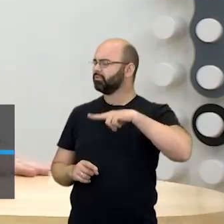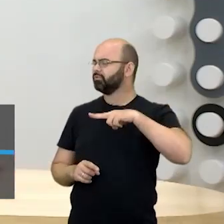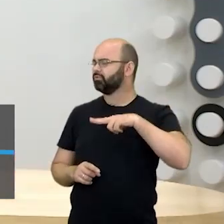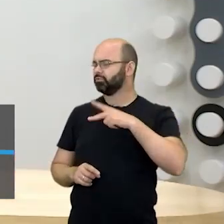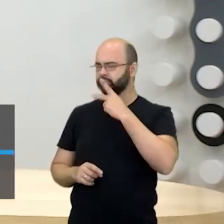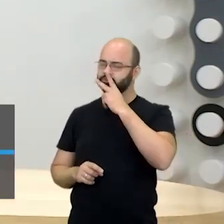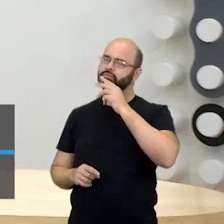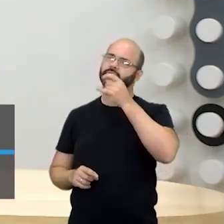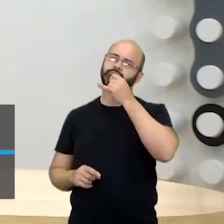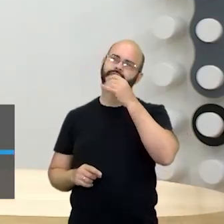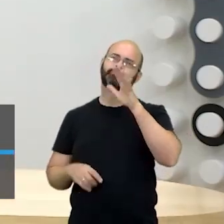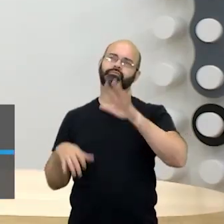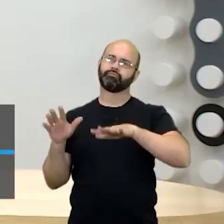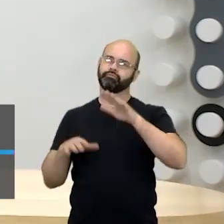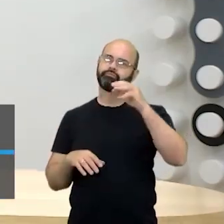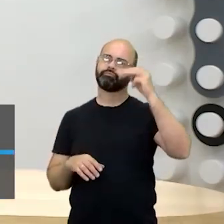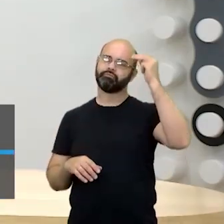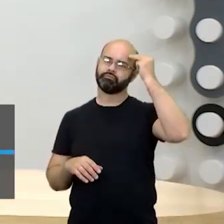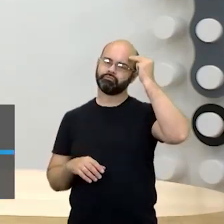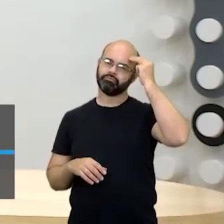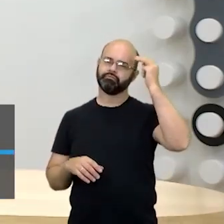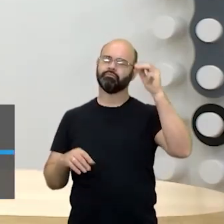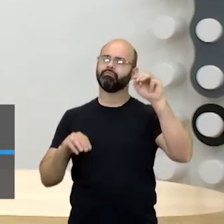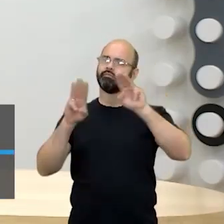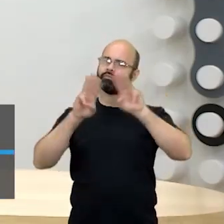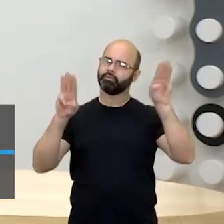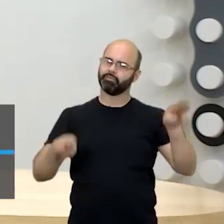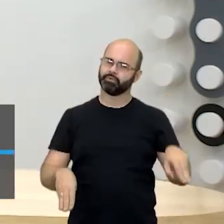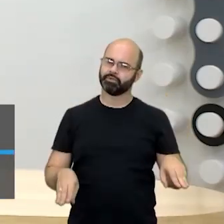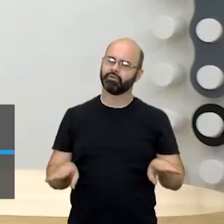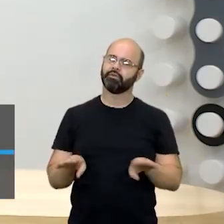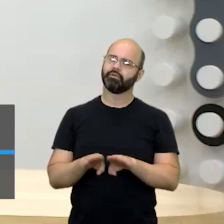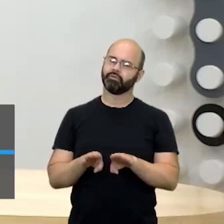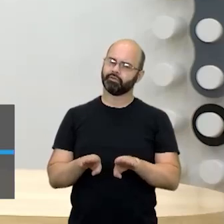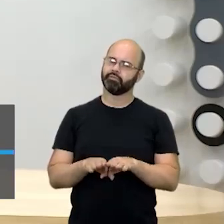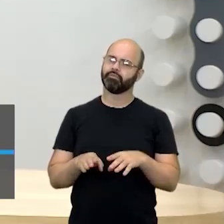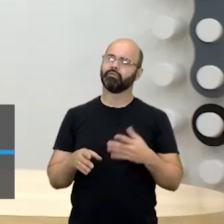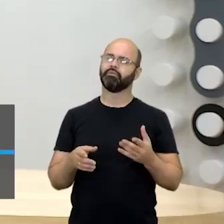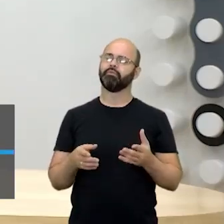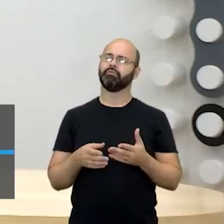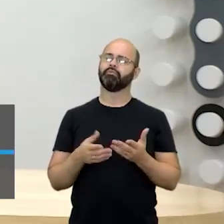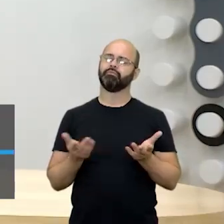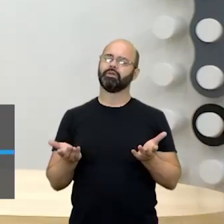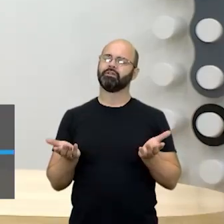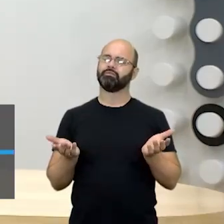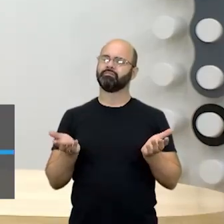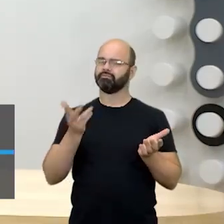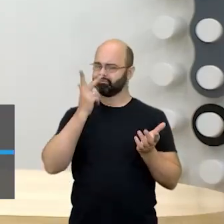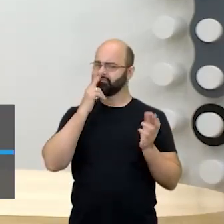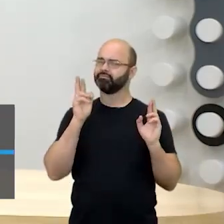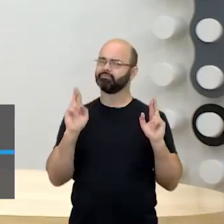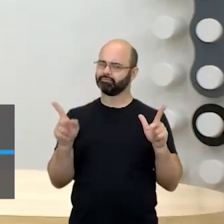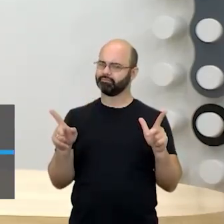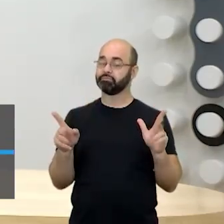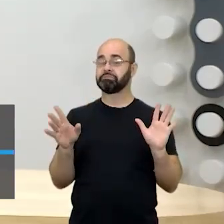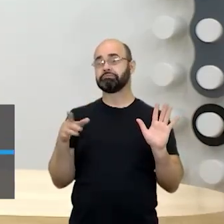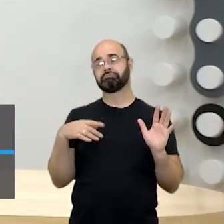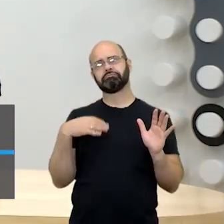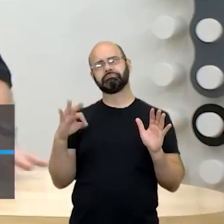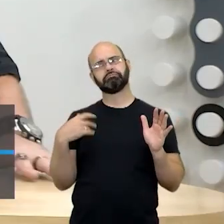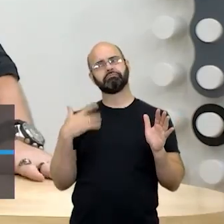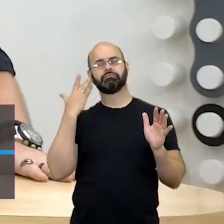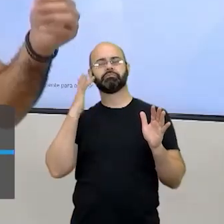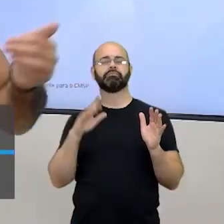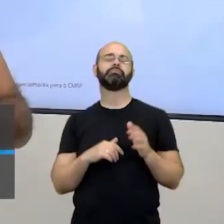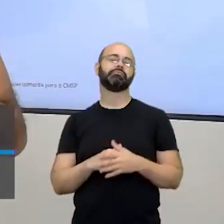né, a memória, né, museu lá da memória, até fala do Museu da Memória, como você disse, história. Eu acho que tem diferença, você pode até me corrigir, se...